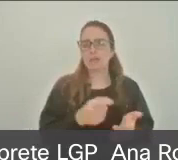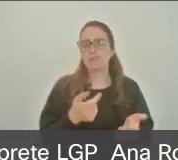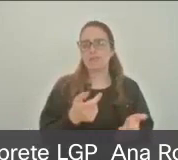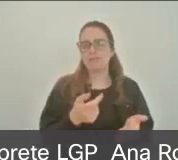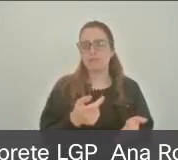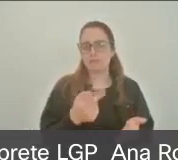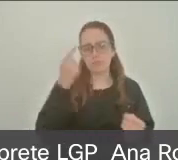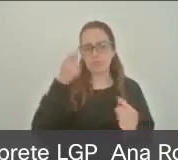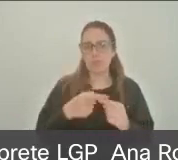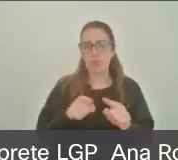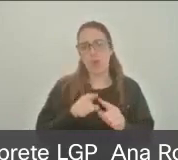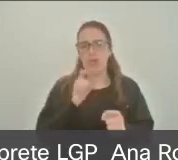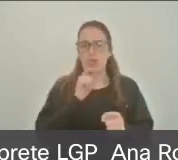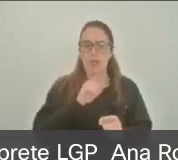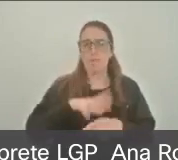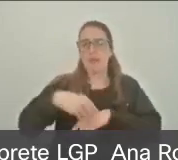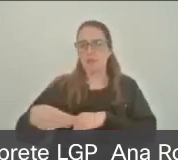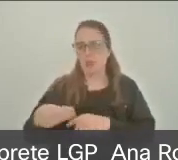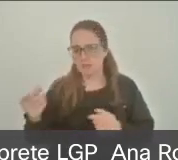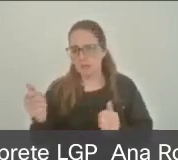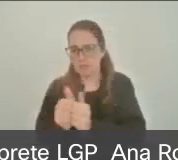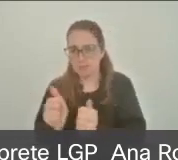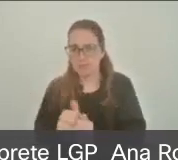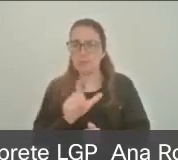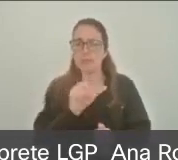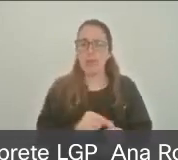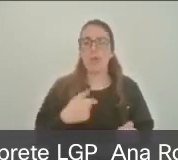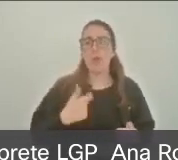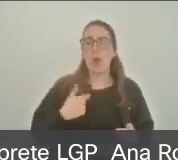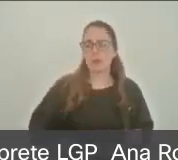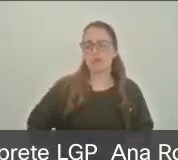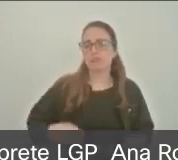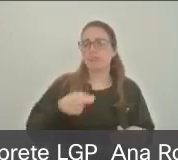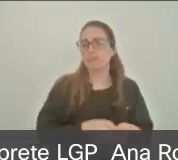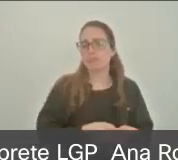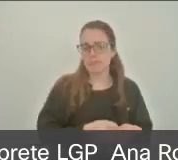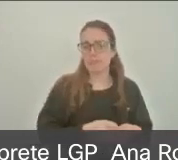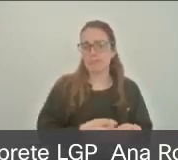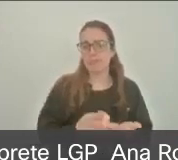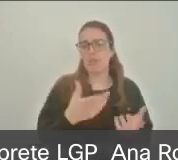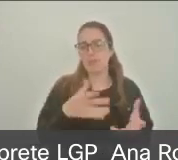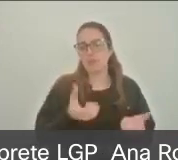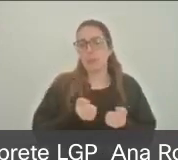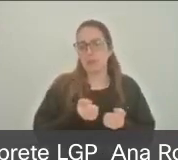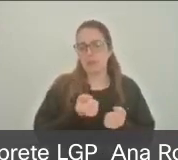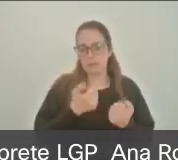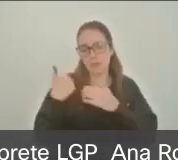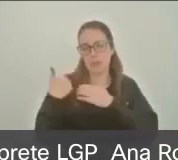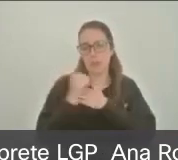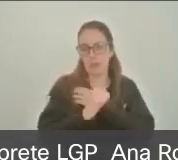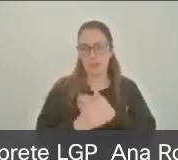o acompanhante pudesse estar, de facto, presente durante o parto e deveriam suportar os encargos que decorressem do